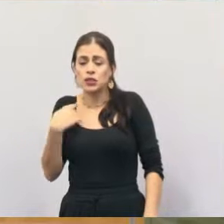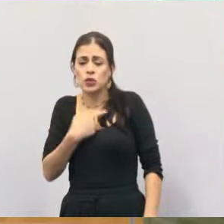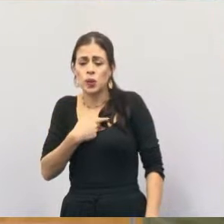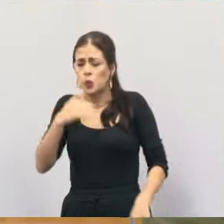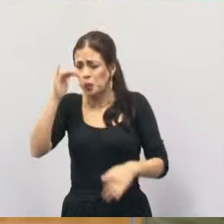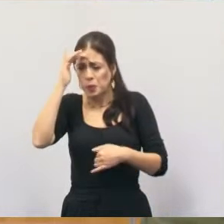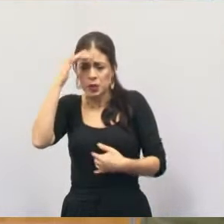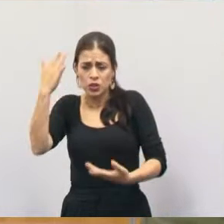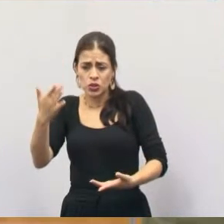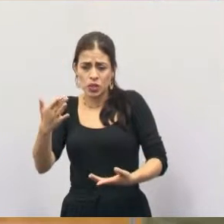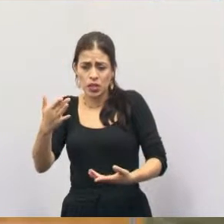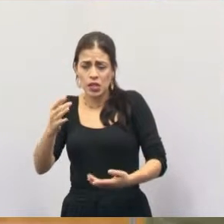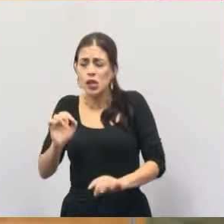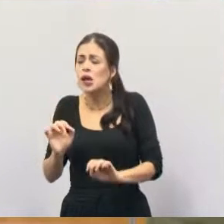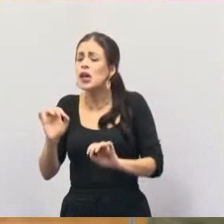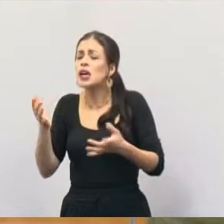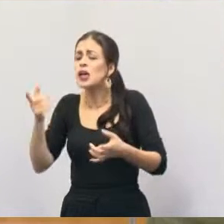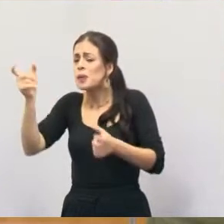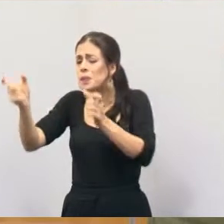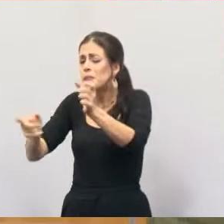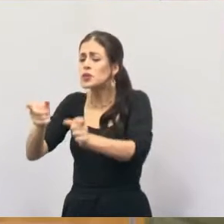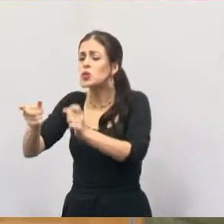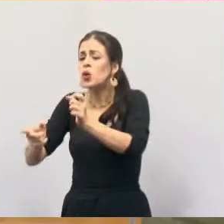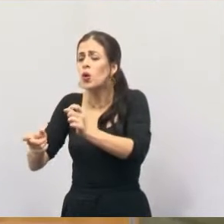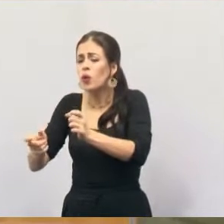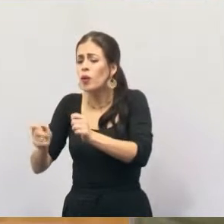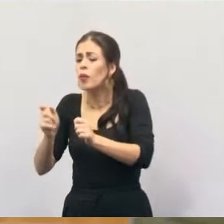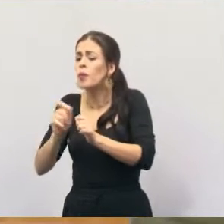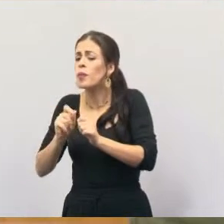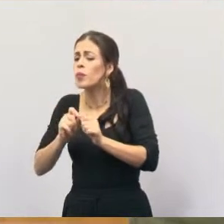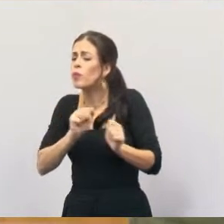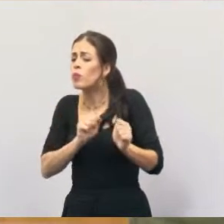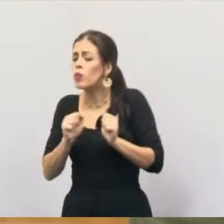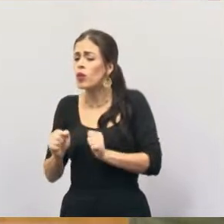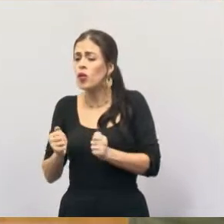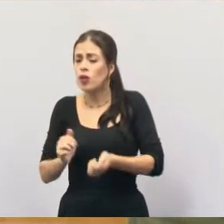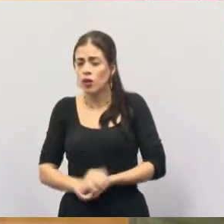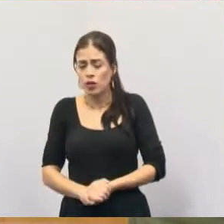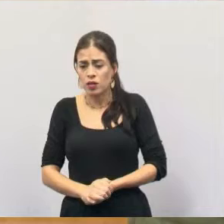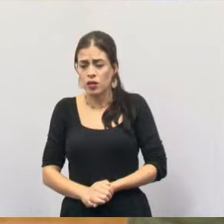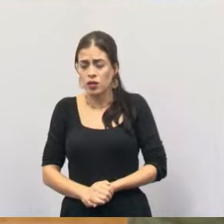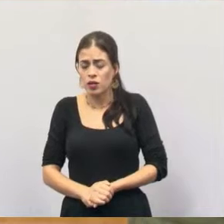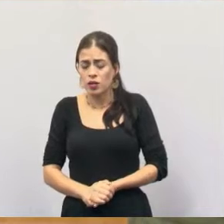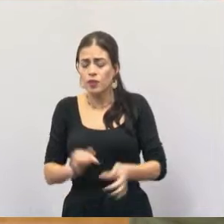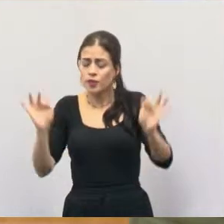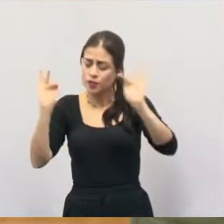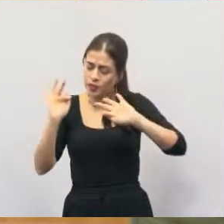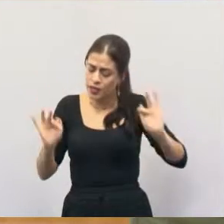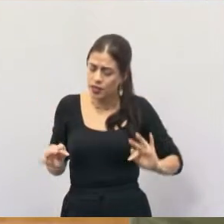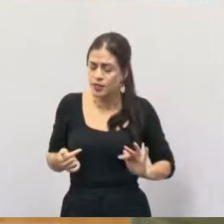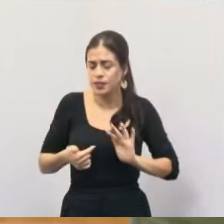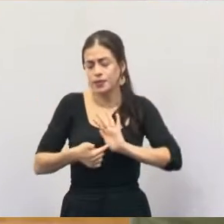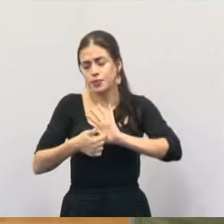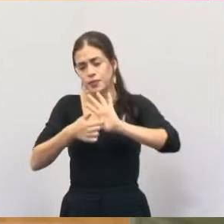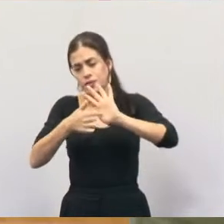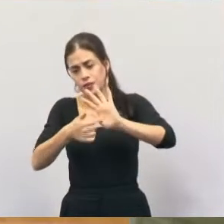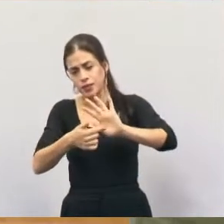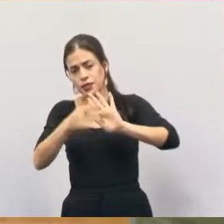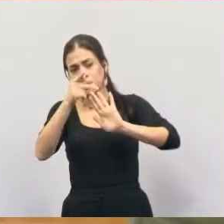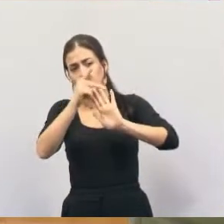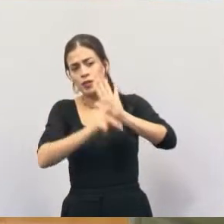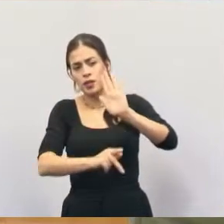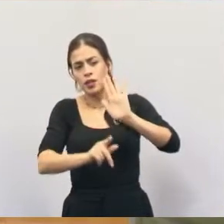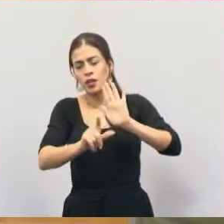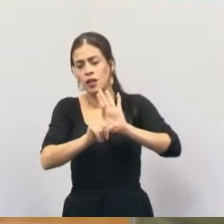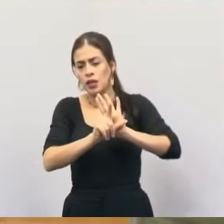homenagem? Então, eu fico feliz aqui de estar apresentando esse projeto de lei hoje, juntamente com a Maria Amélia, tá? Que a